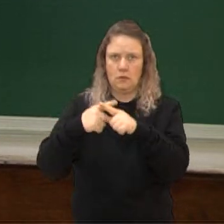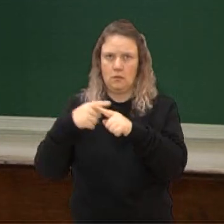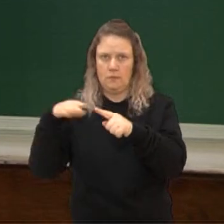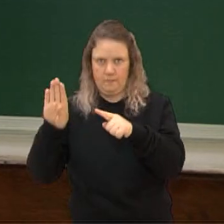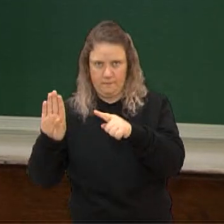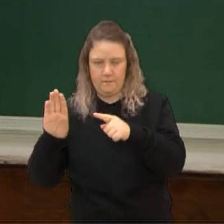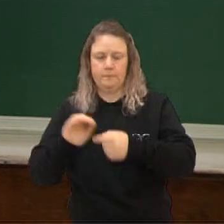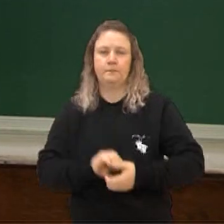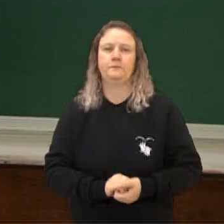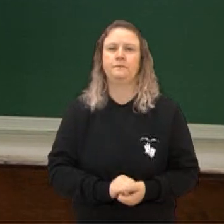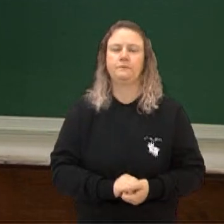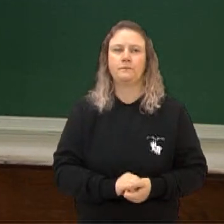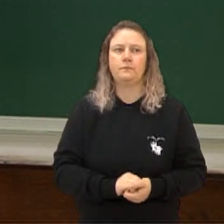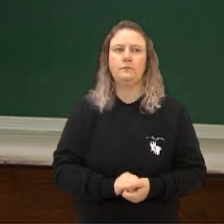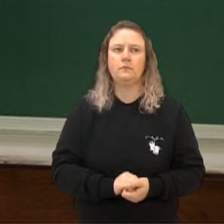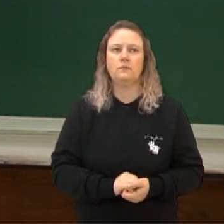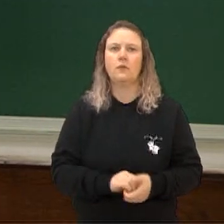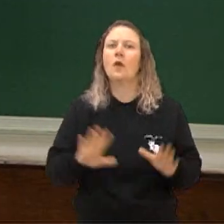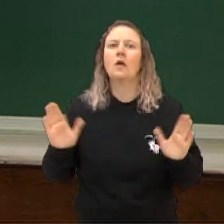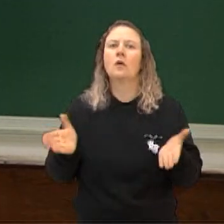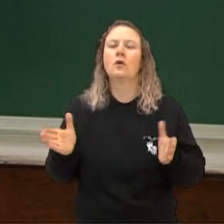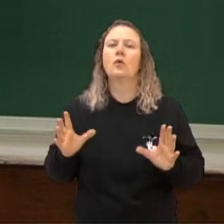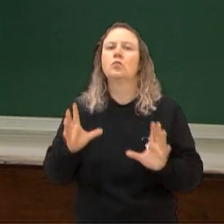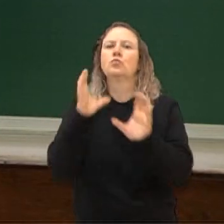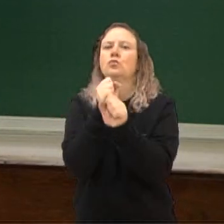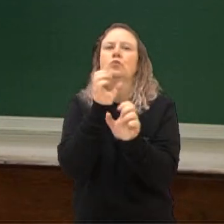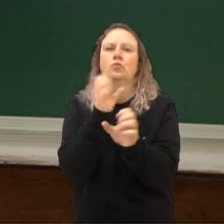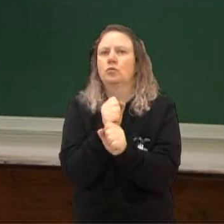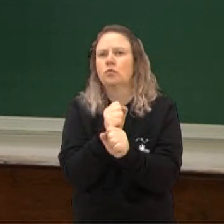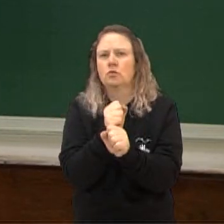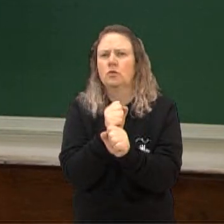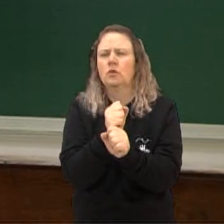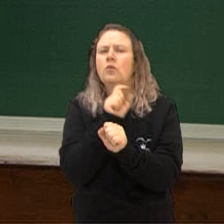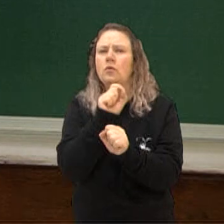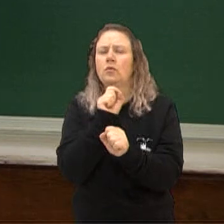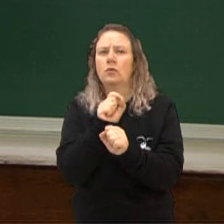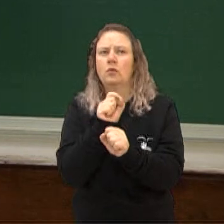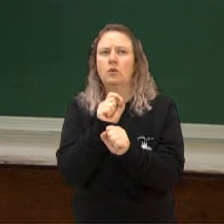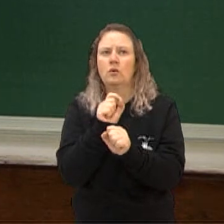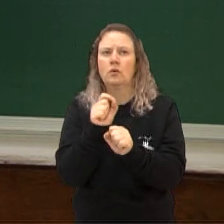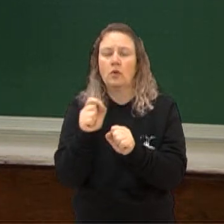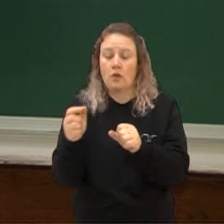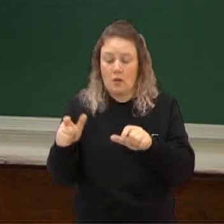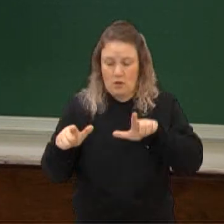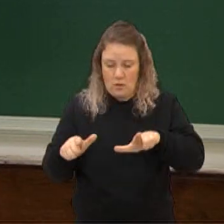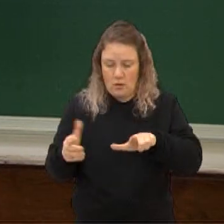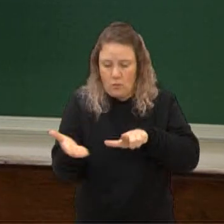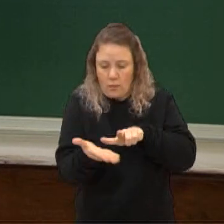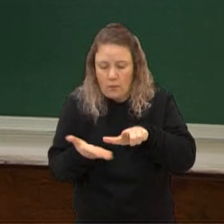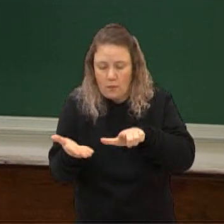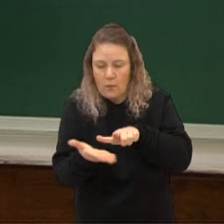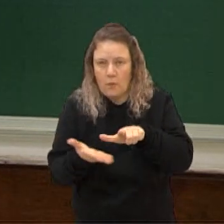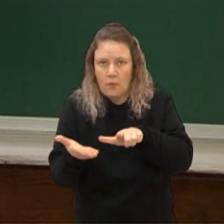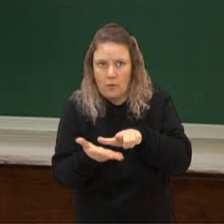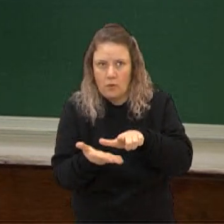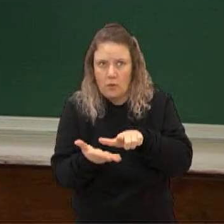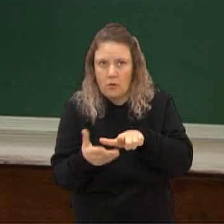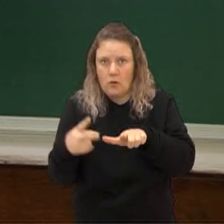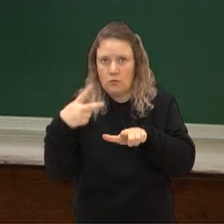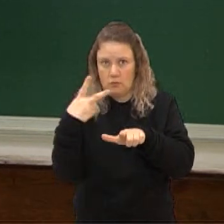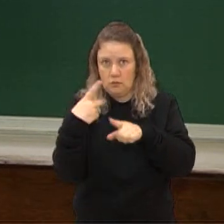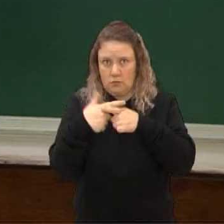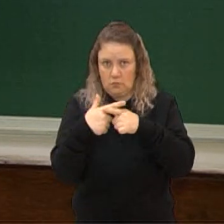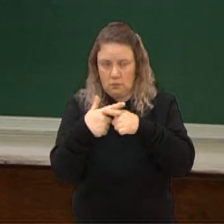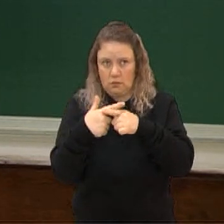lado. A área total do prisma seria a área da base, 2